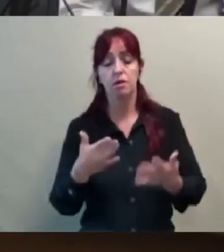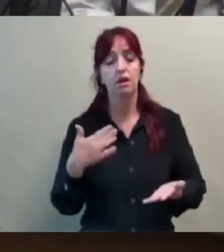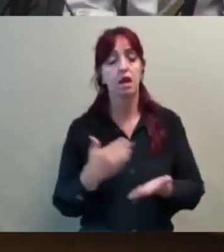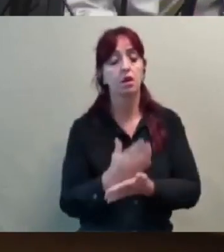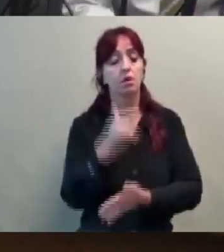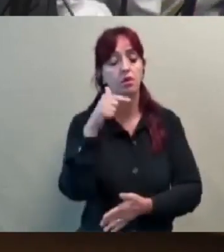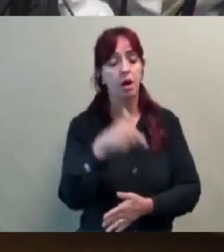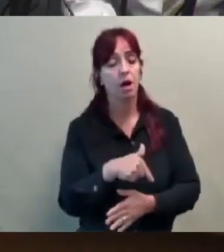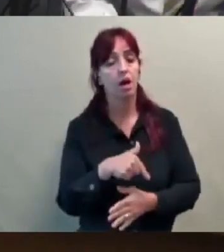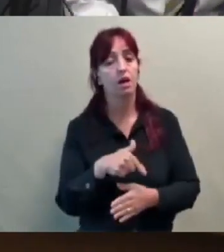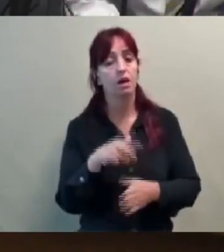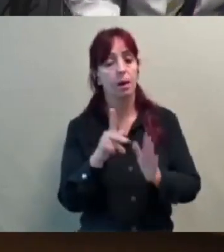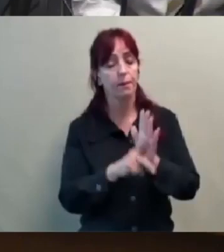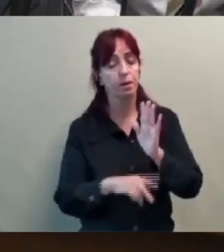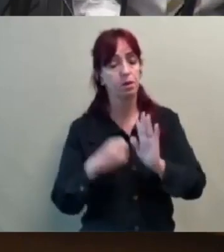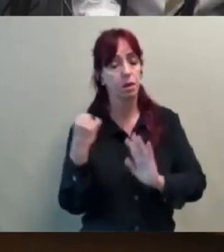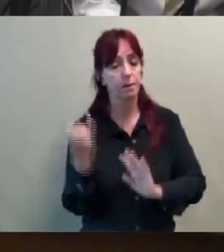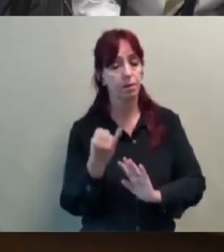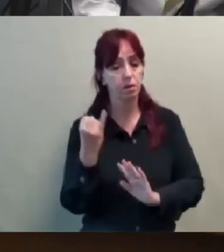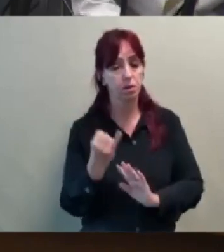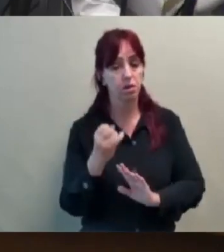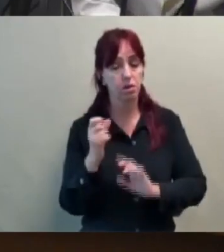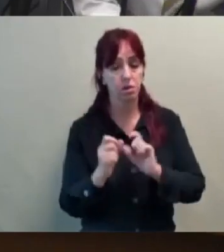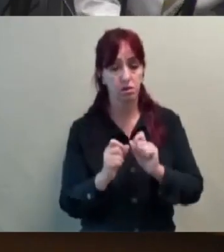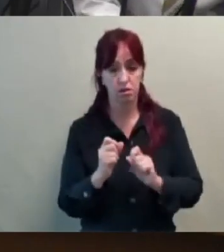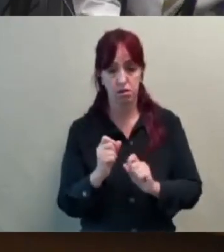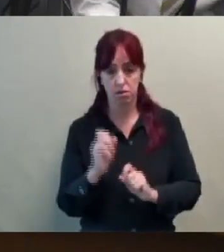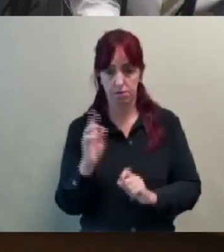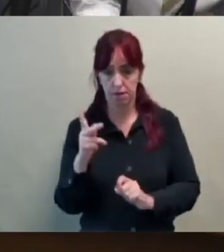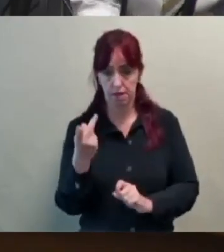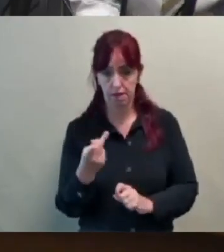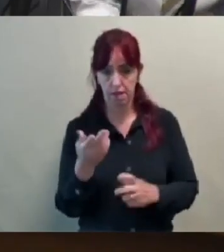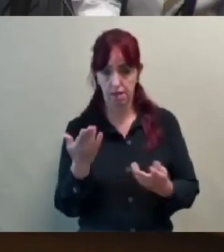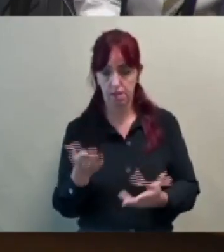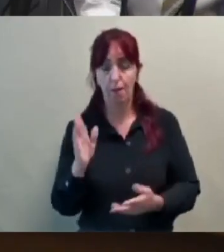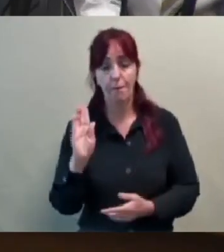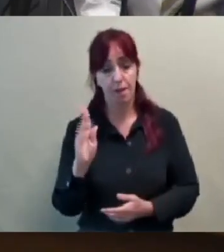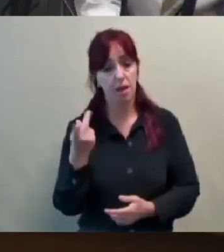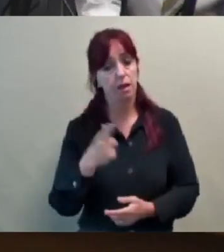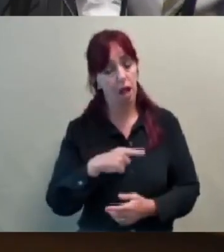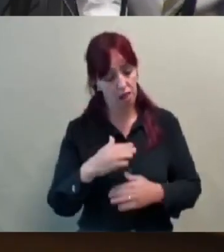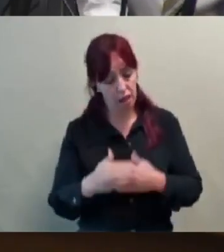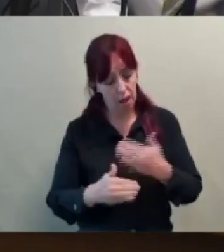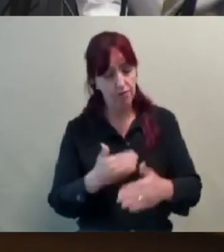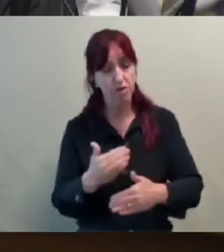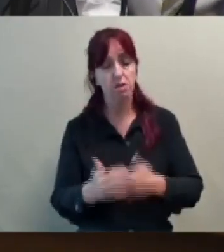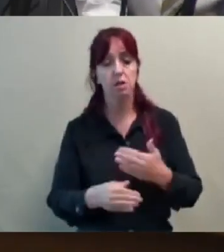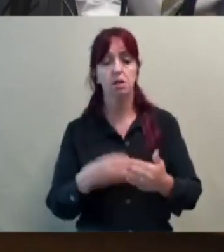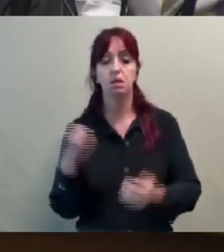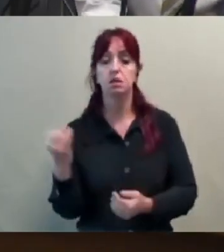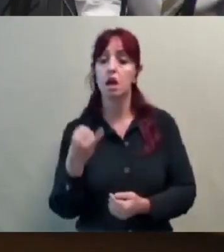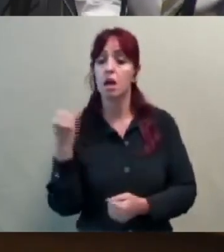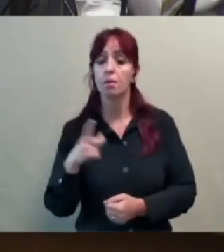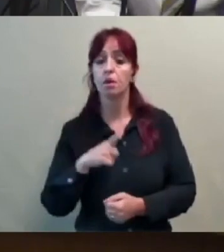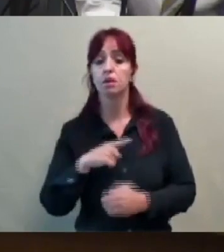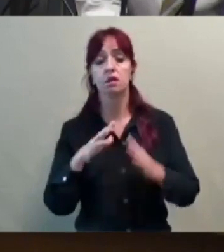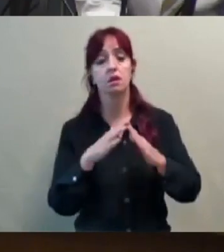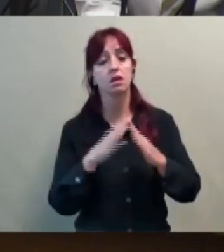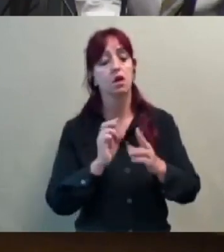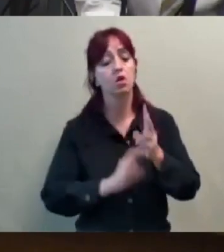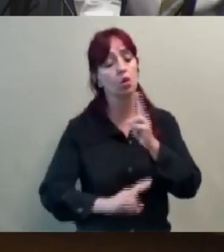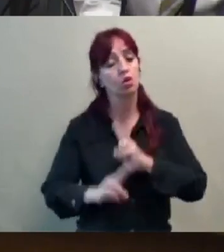projeto importante para a cidade do Refis. Então, Belo Horizonte tem avançado, é importante que essa casa continue dando a